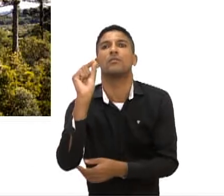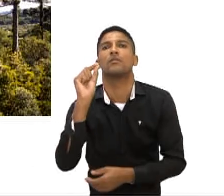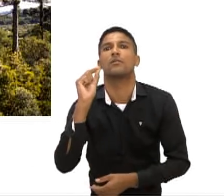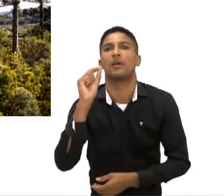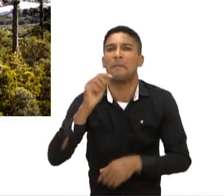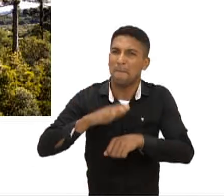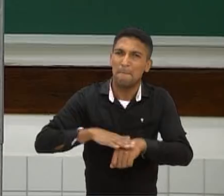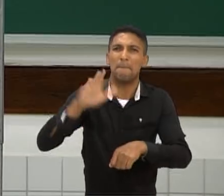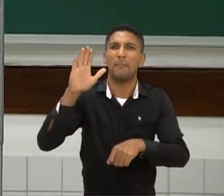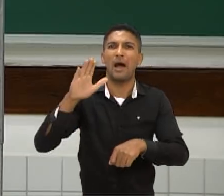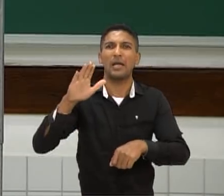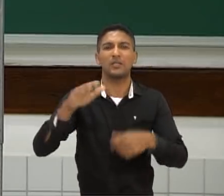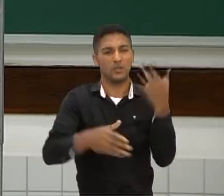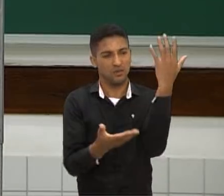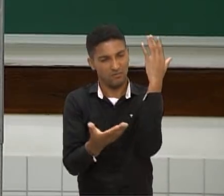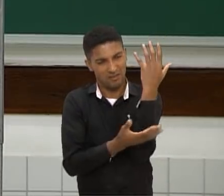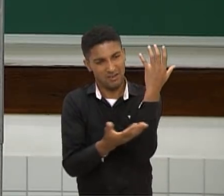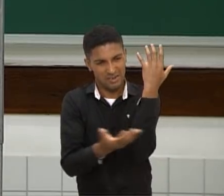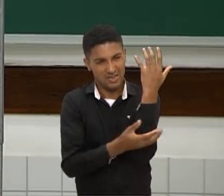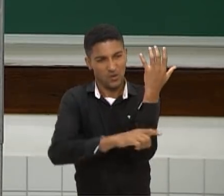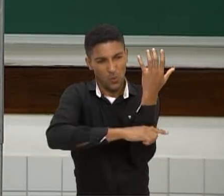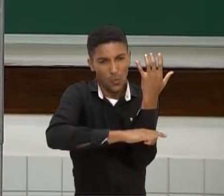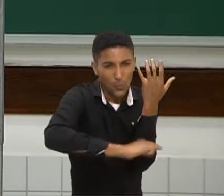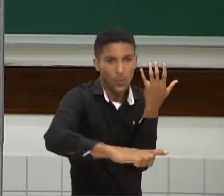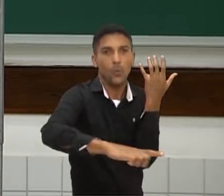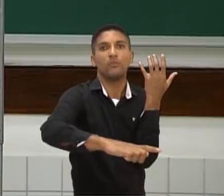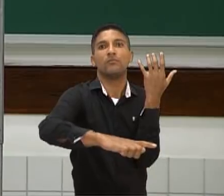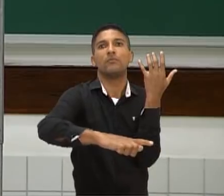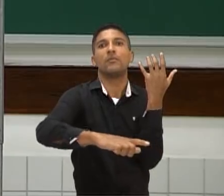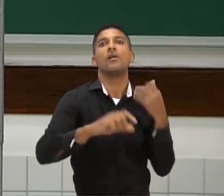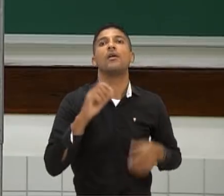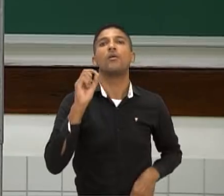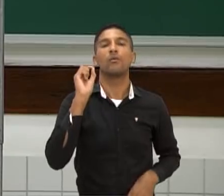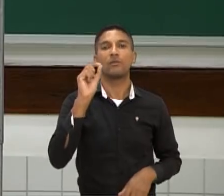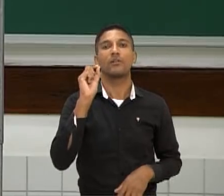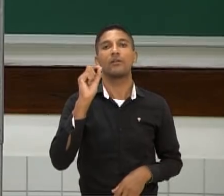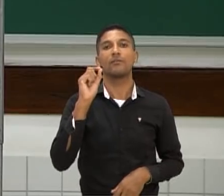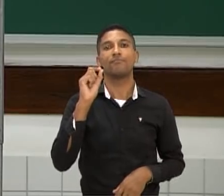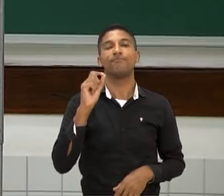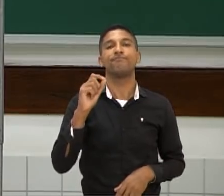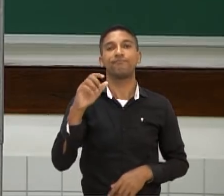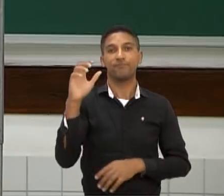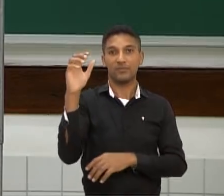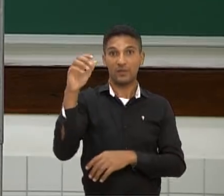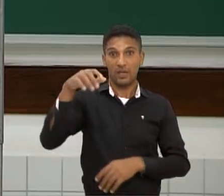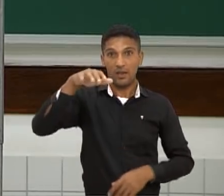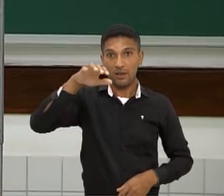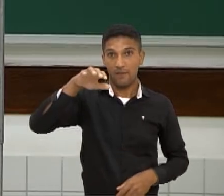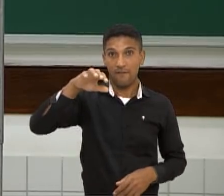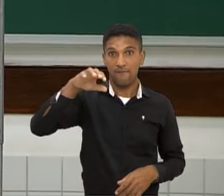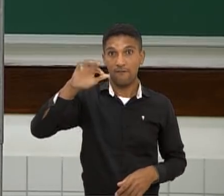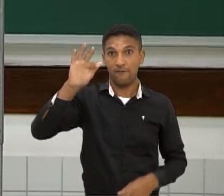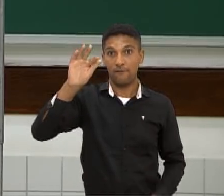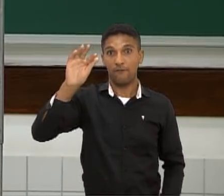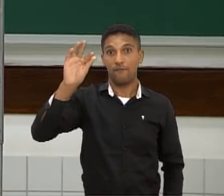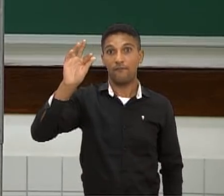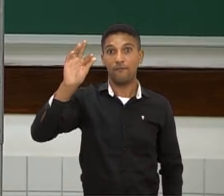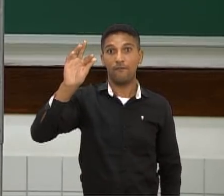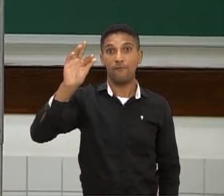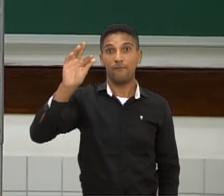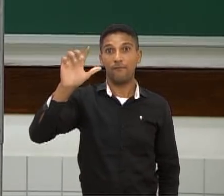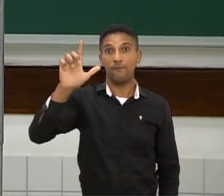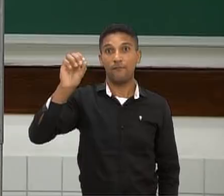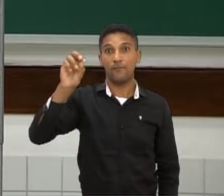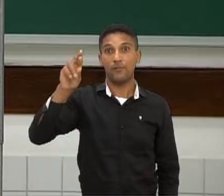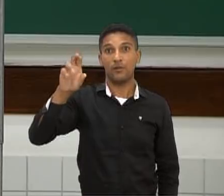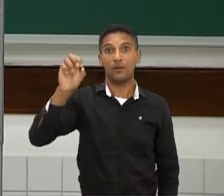que no decorrer da aula também tem um porquê. Ah, porque os homens foram bonzinhos e resolveram não devastar essa área? Não, não